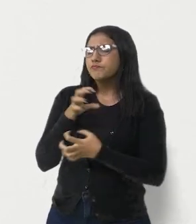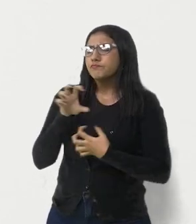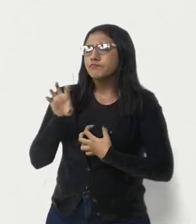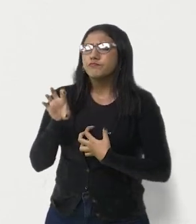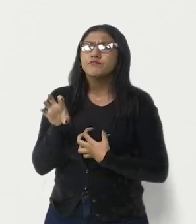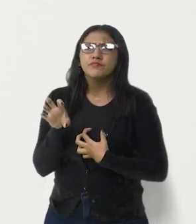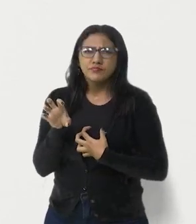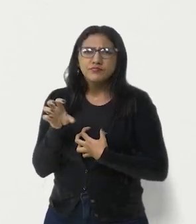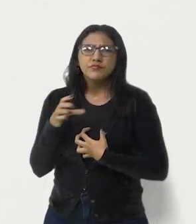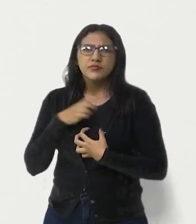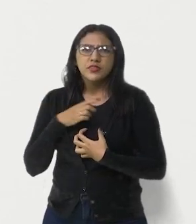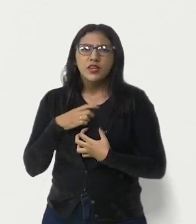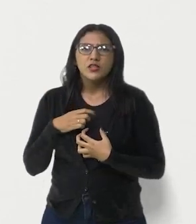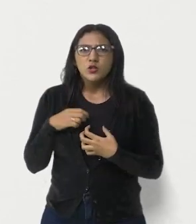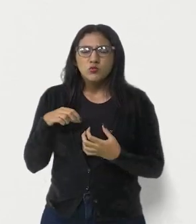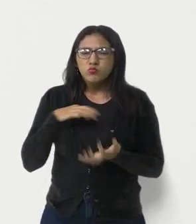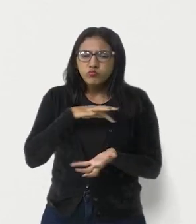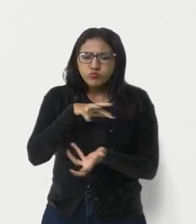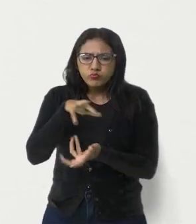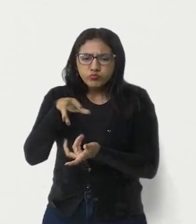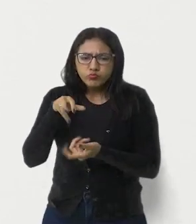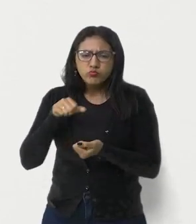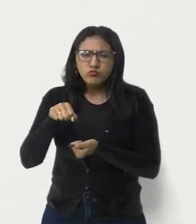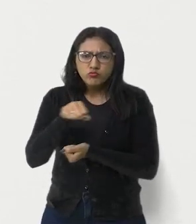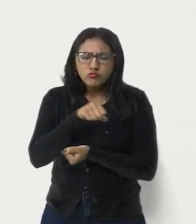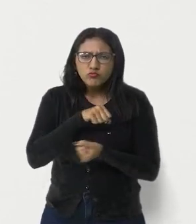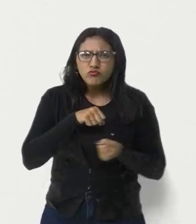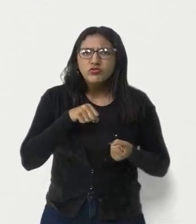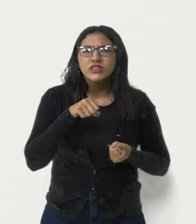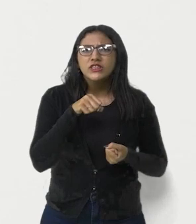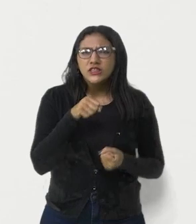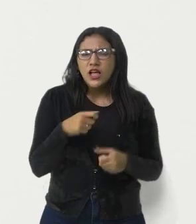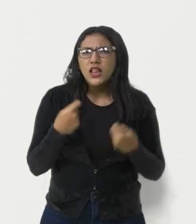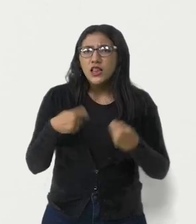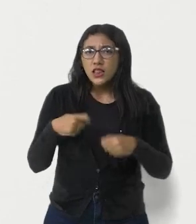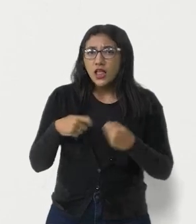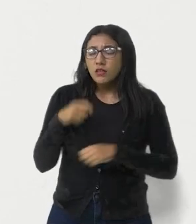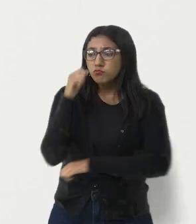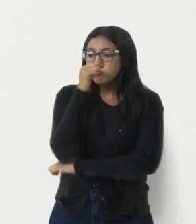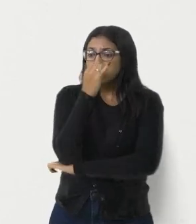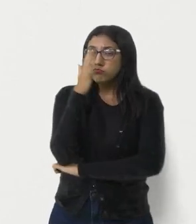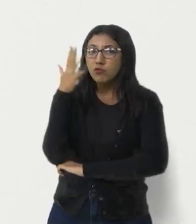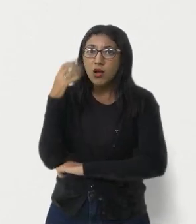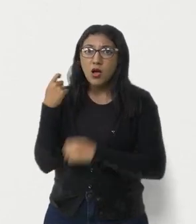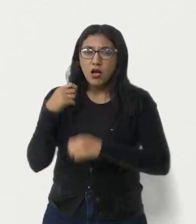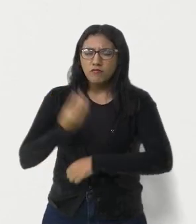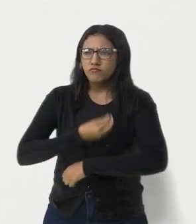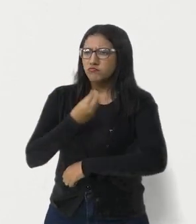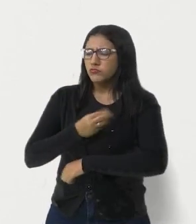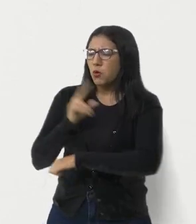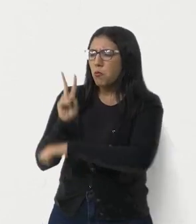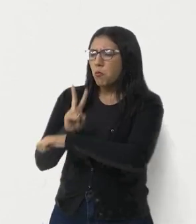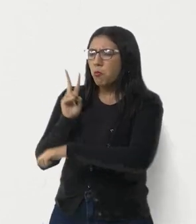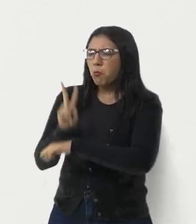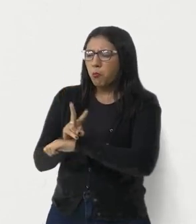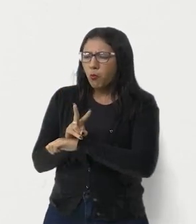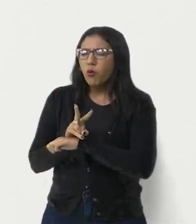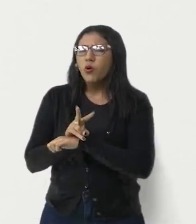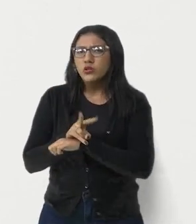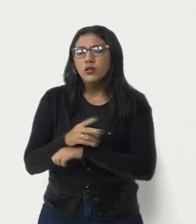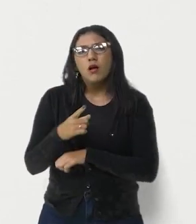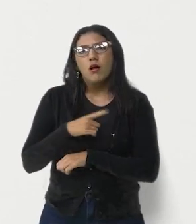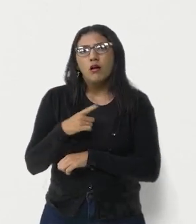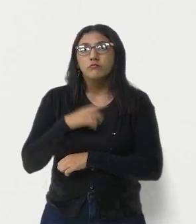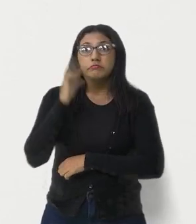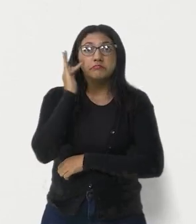de sustentável com a natureza. Então, são povos que necessitam que a floresta fique de pé para que eles tenham o seu